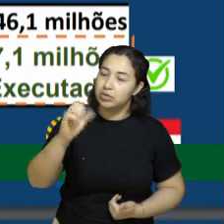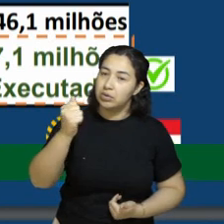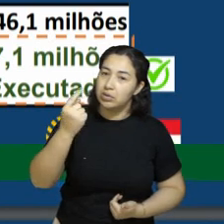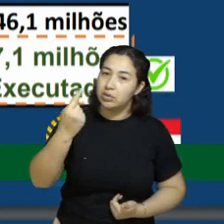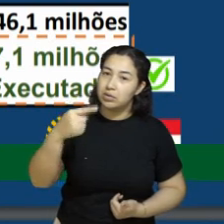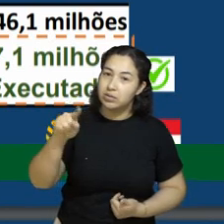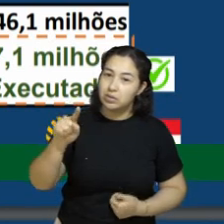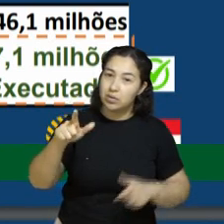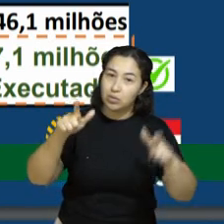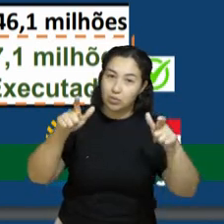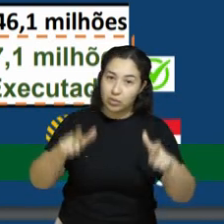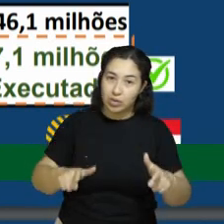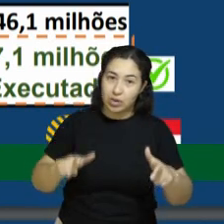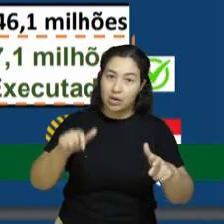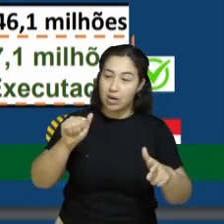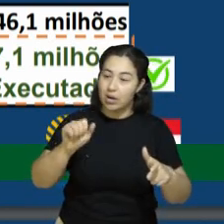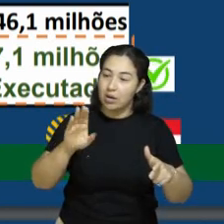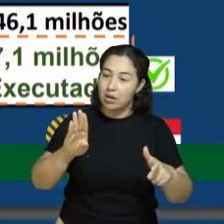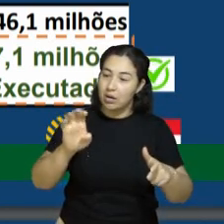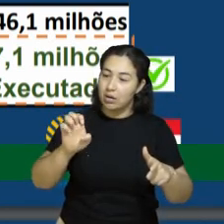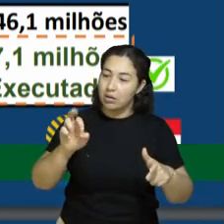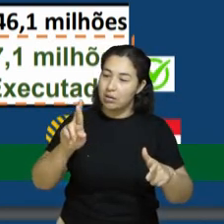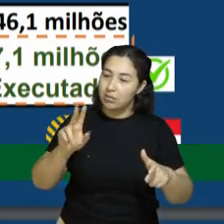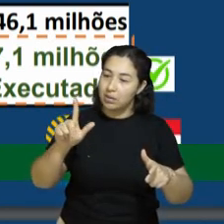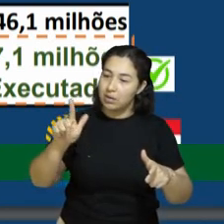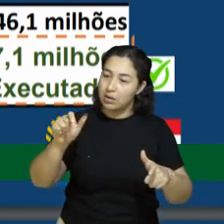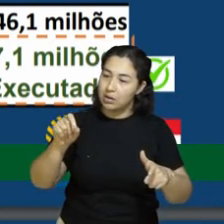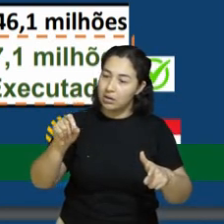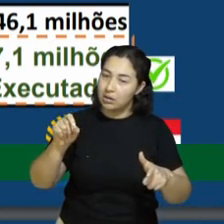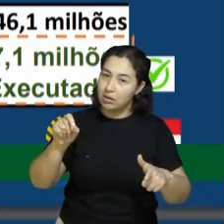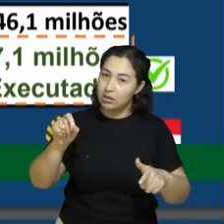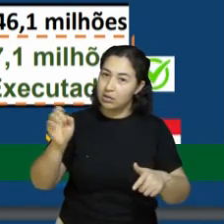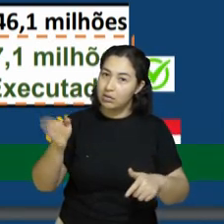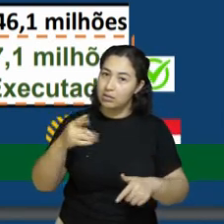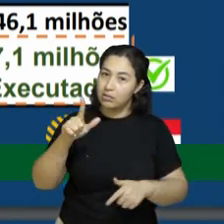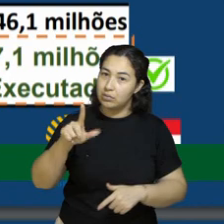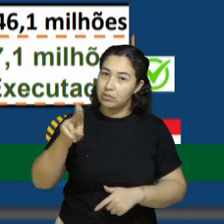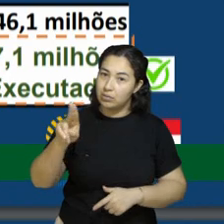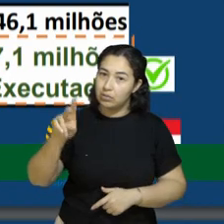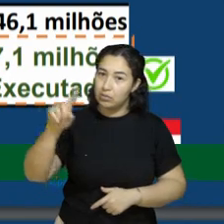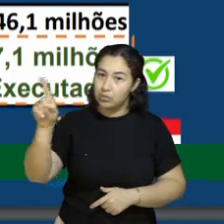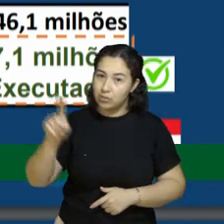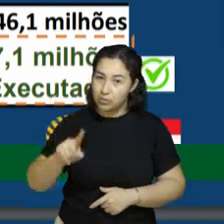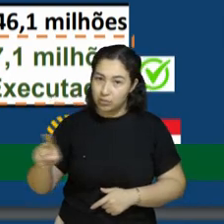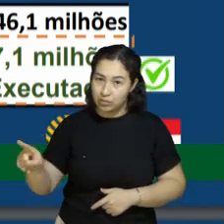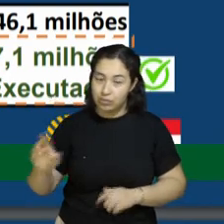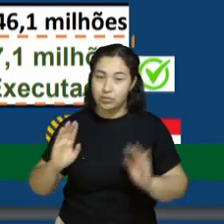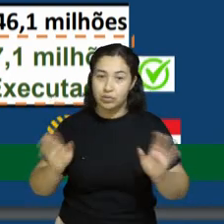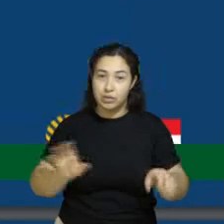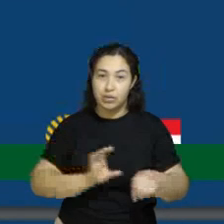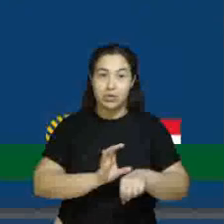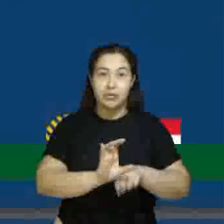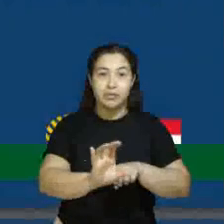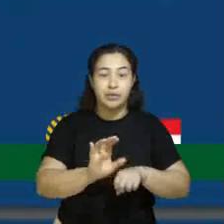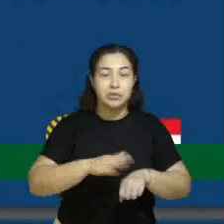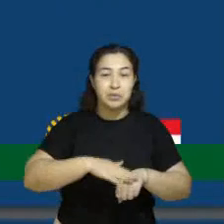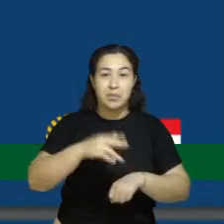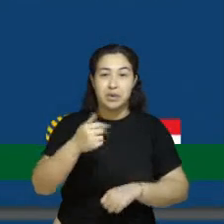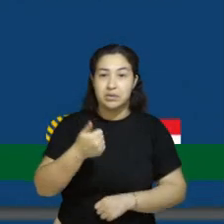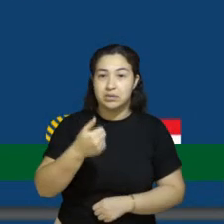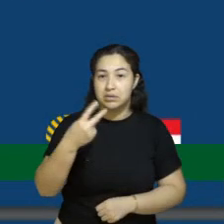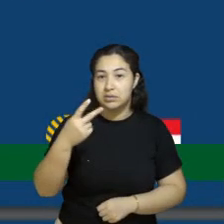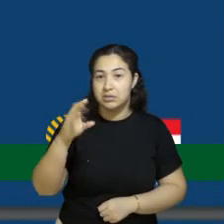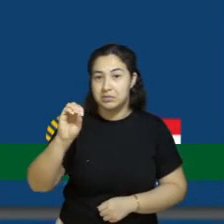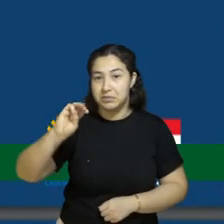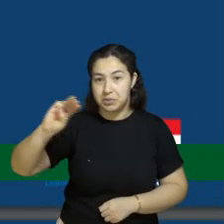Luz, início desse ano, e fazendo um total aí já de investimento da ordem de mais de 120 milhões.